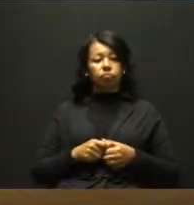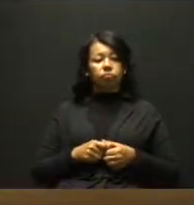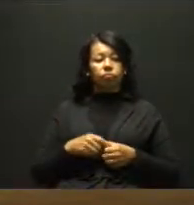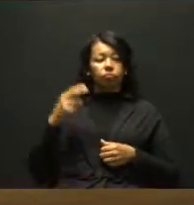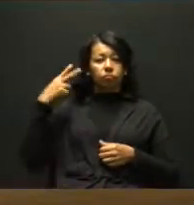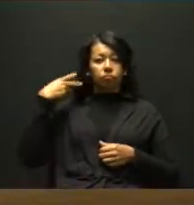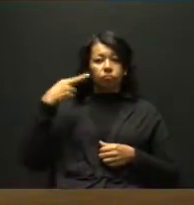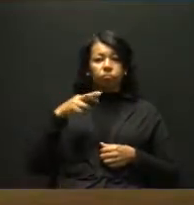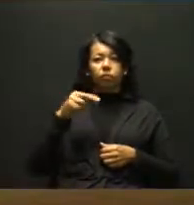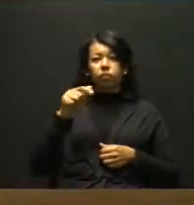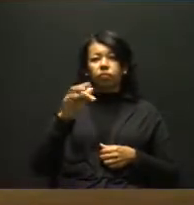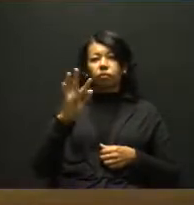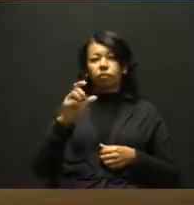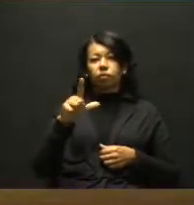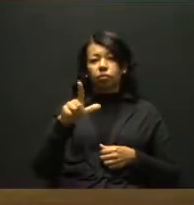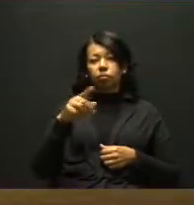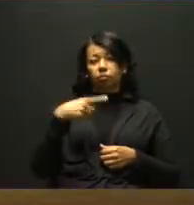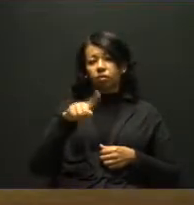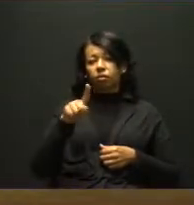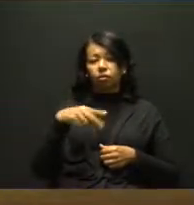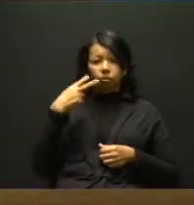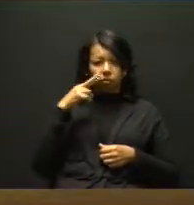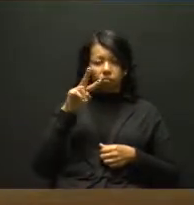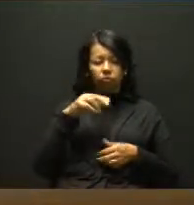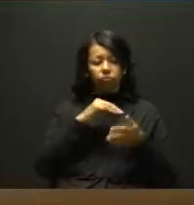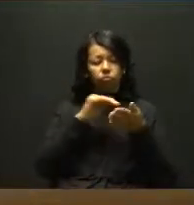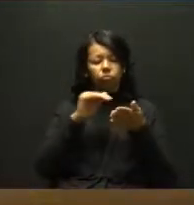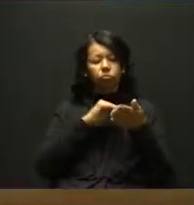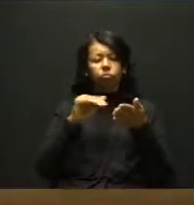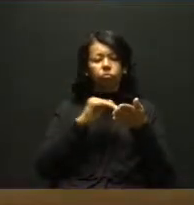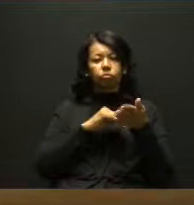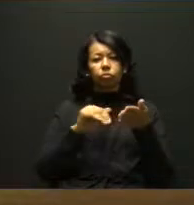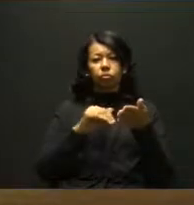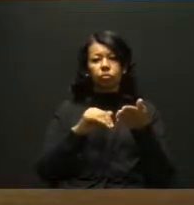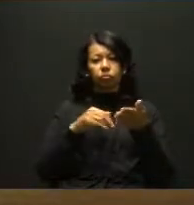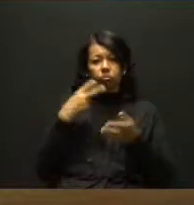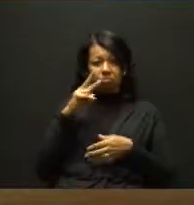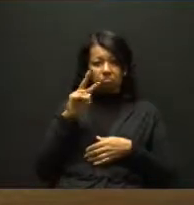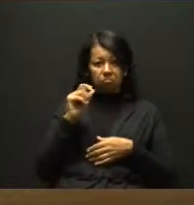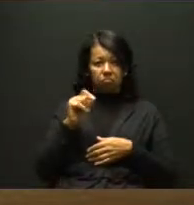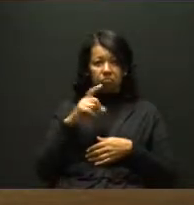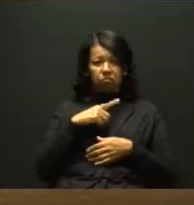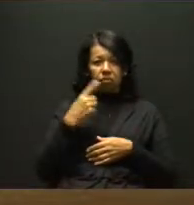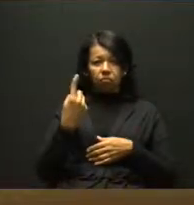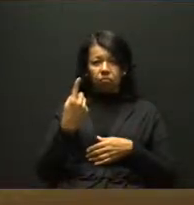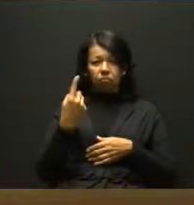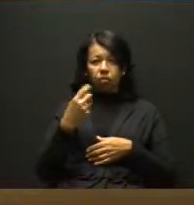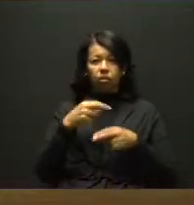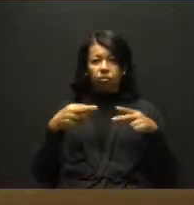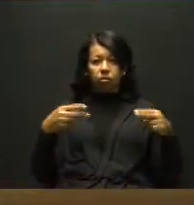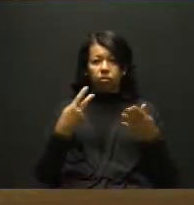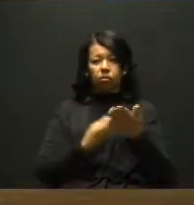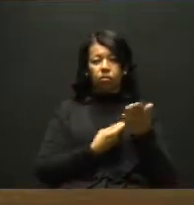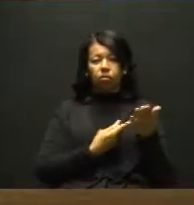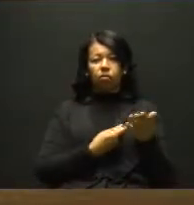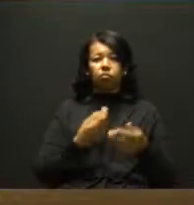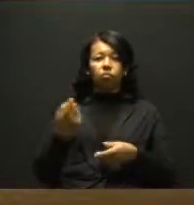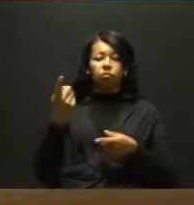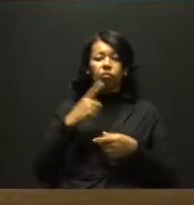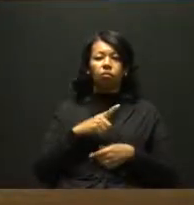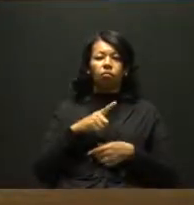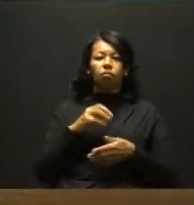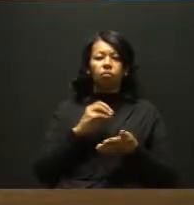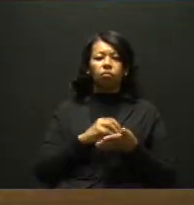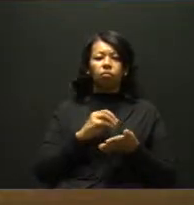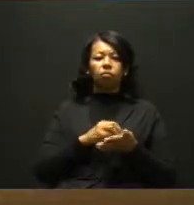visita uma unidade do lar por exemplo cardápio saber por exemplo tive um furo no cardápio prejuízo financeiro que dava o